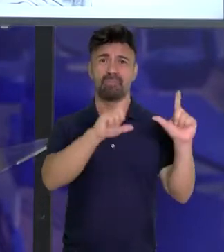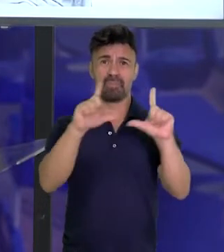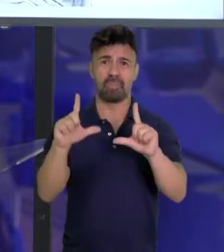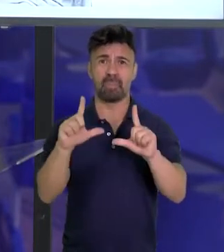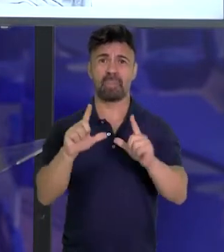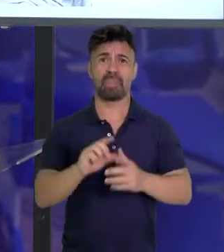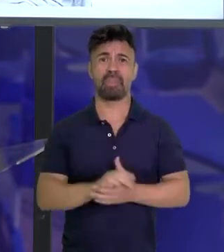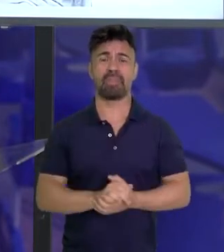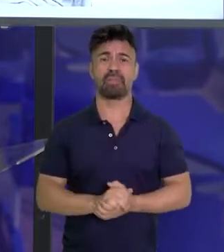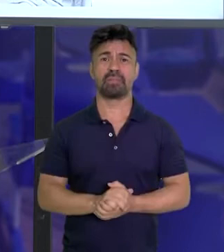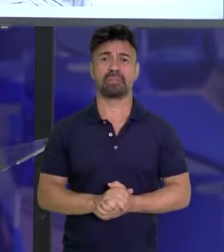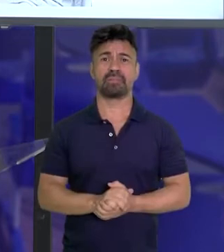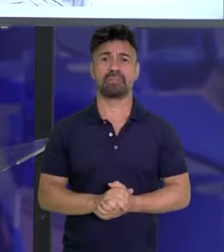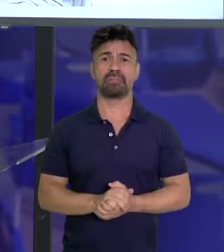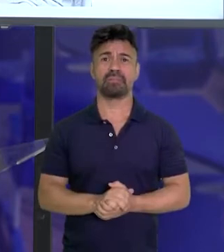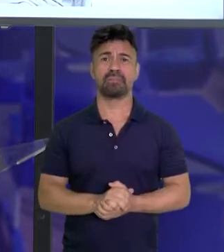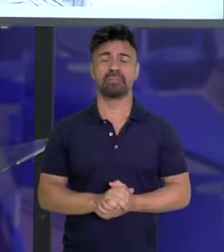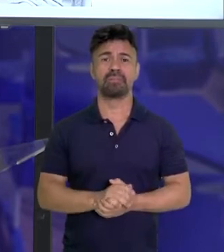imagem?